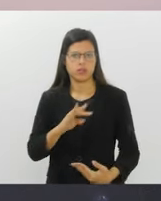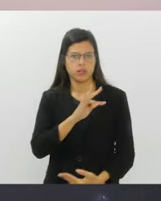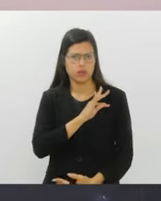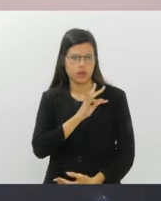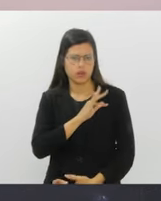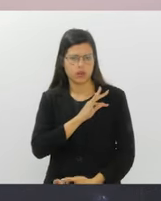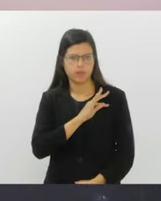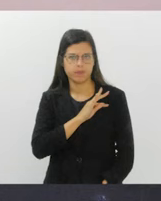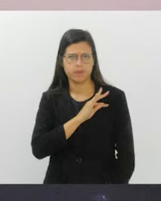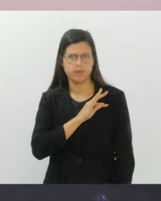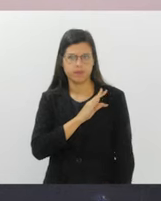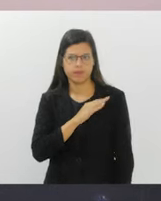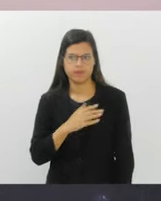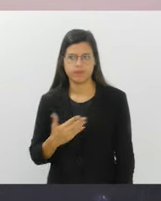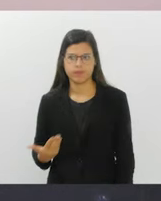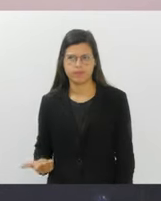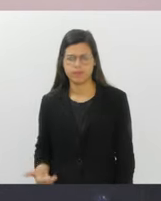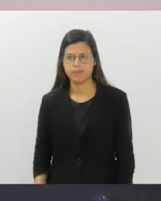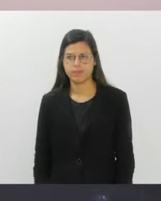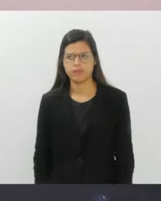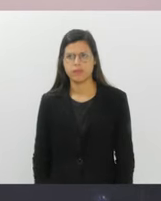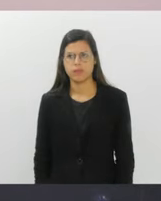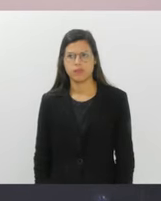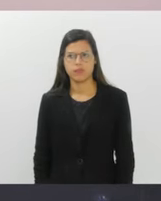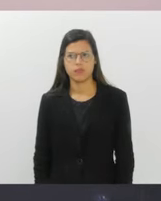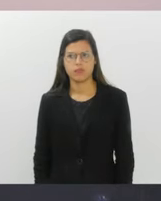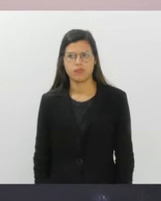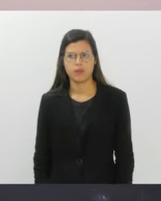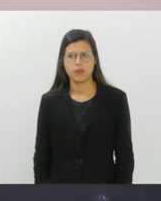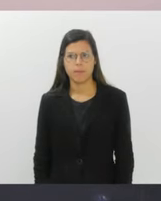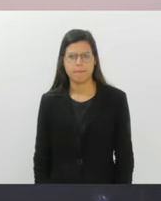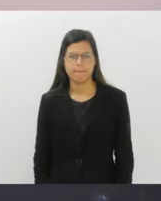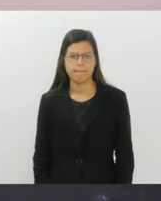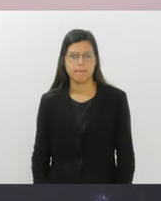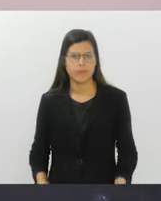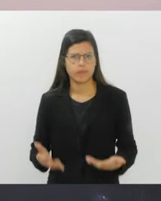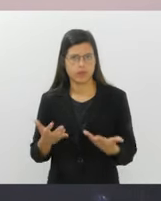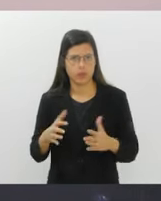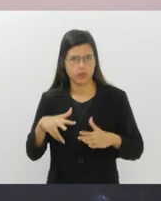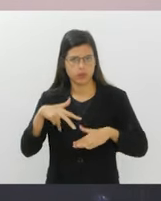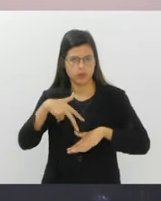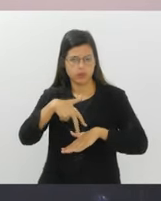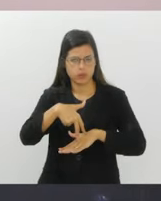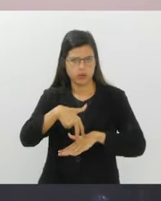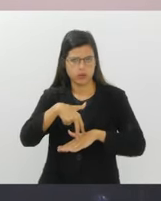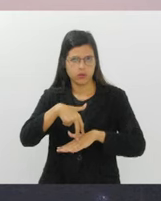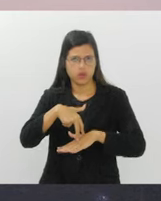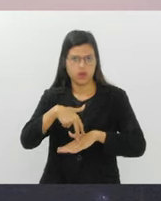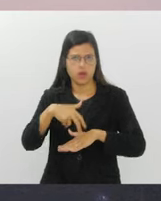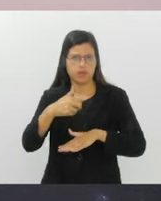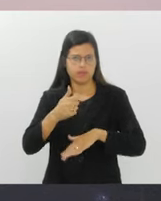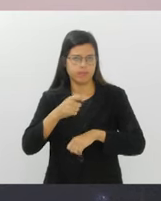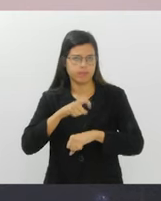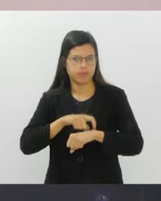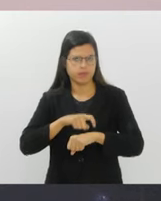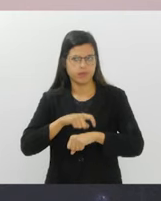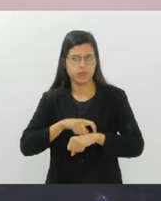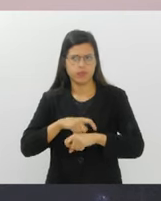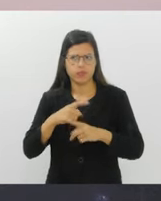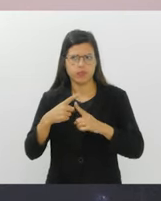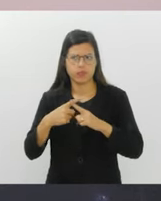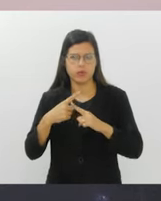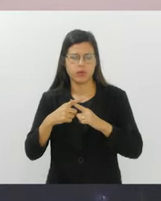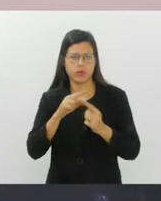técnica. Eu não quis me posicionar no primeiro momento, porque